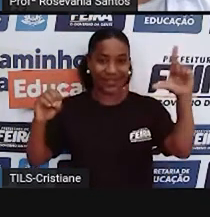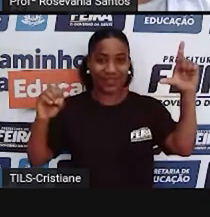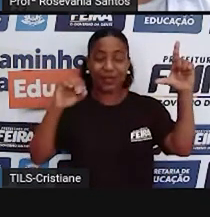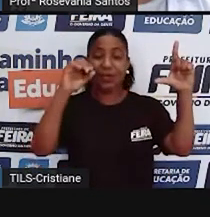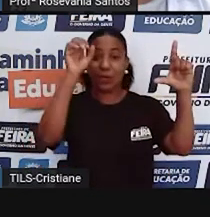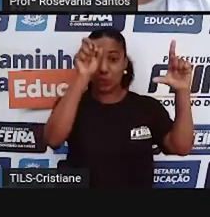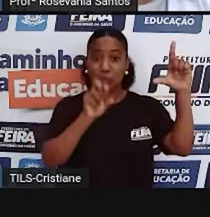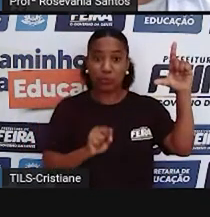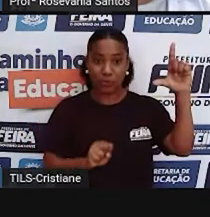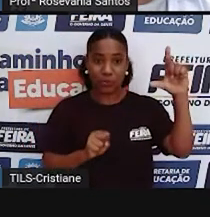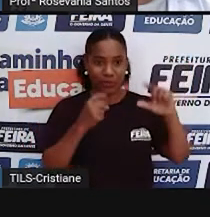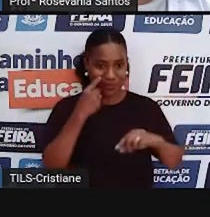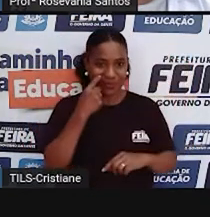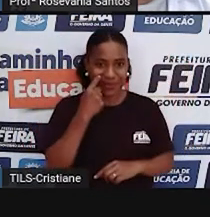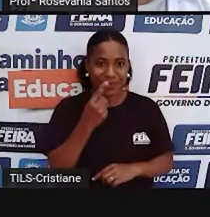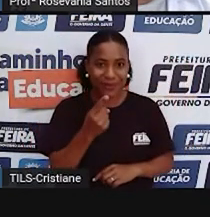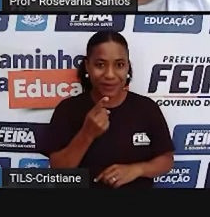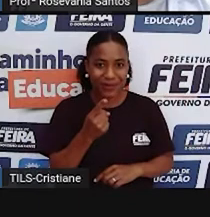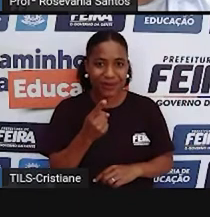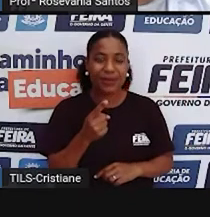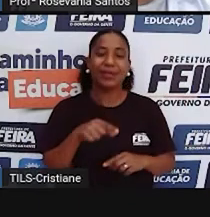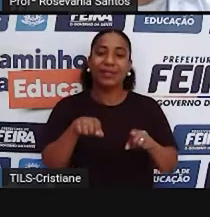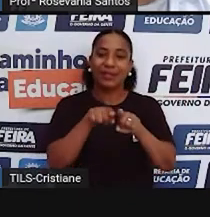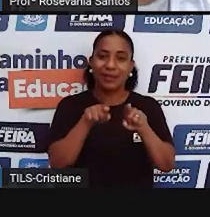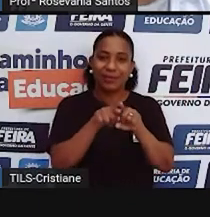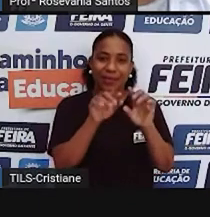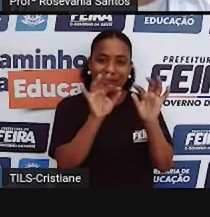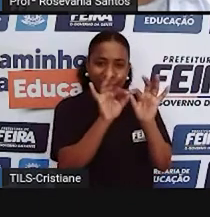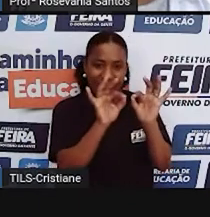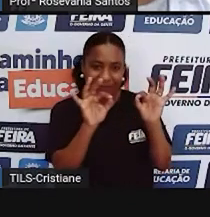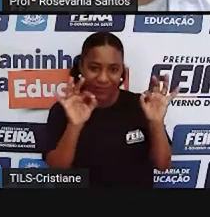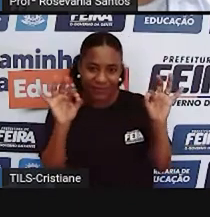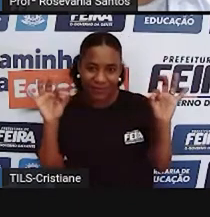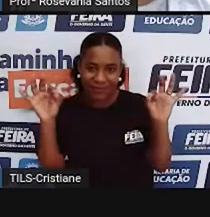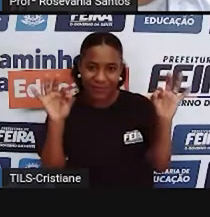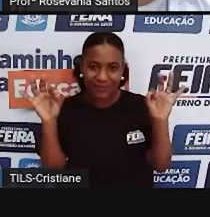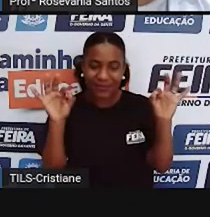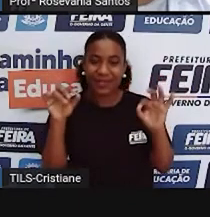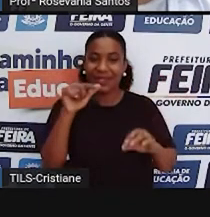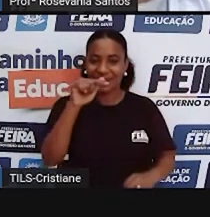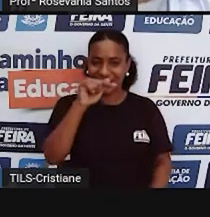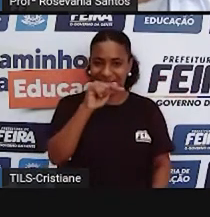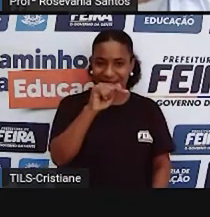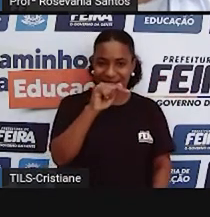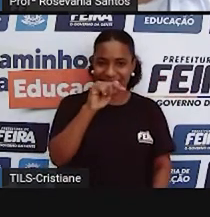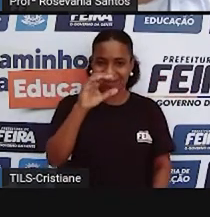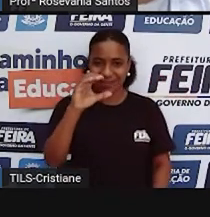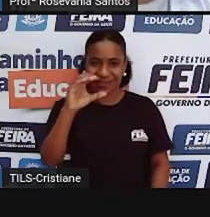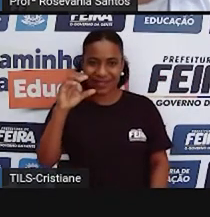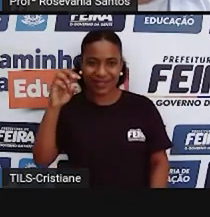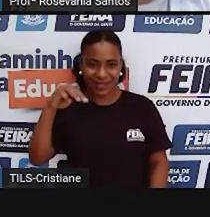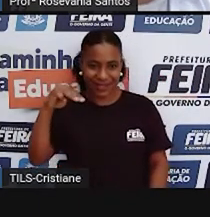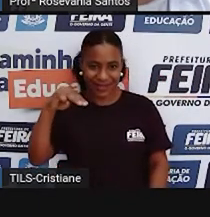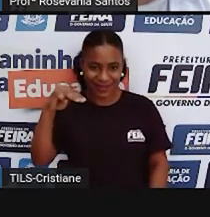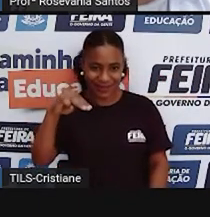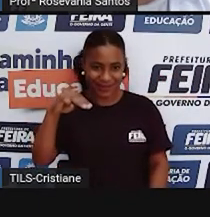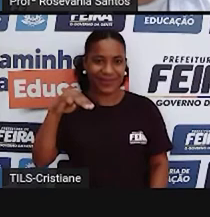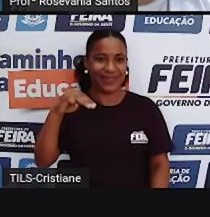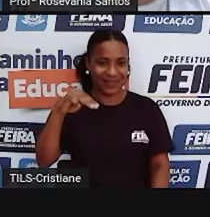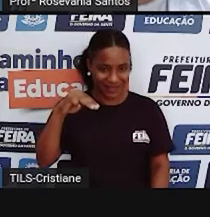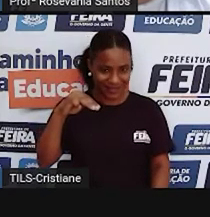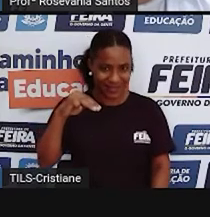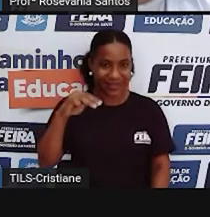sul, e colocou uma escalazinha. Esse mapa ele tem 7 centímetros. Claro que essas